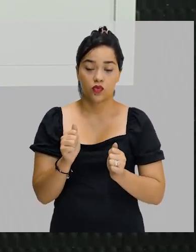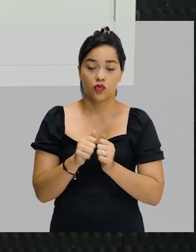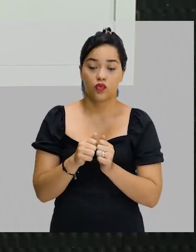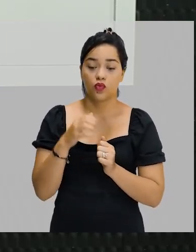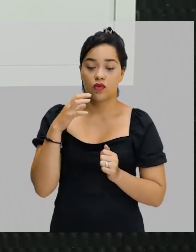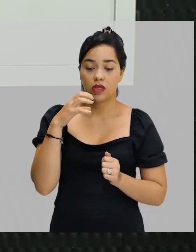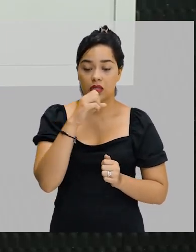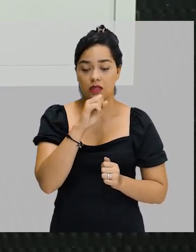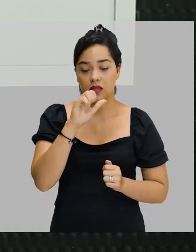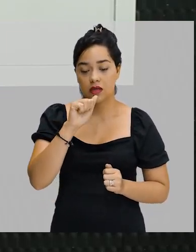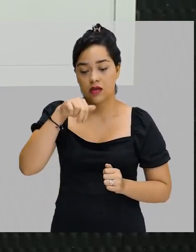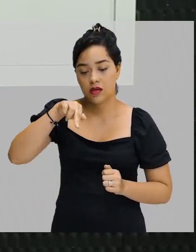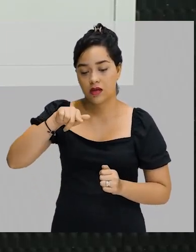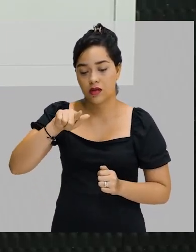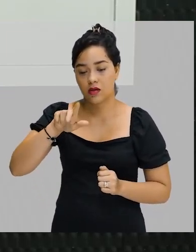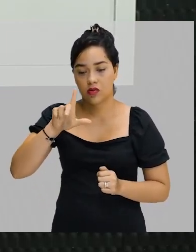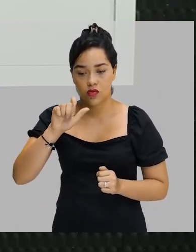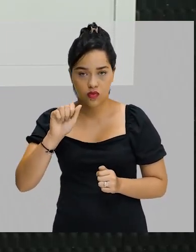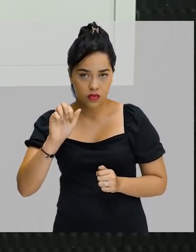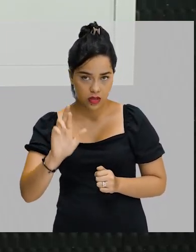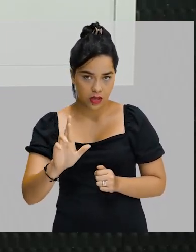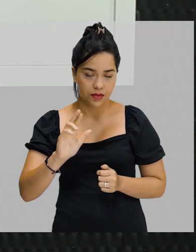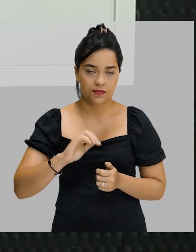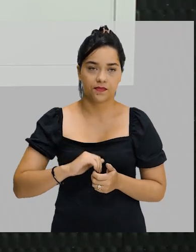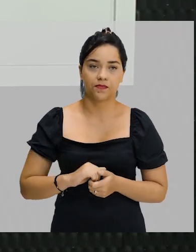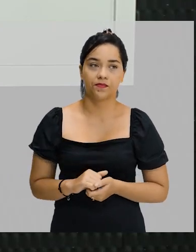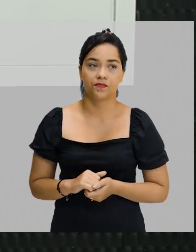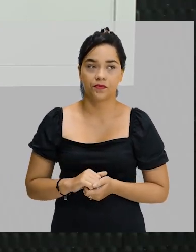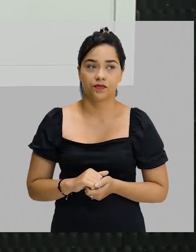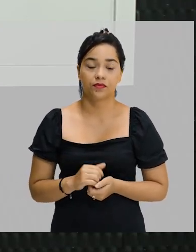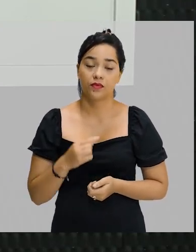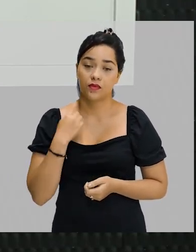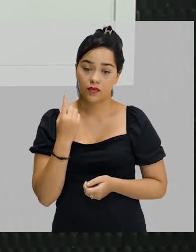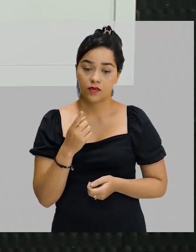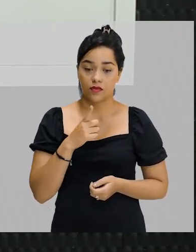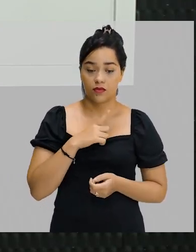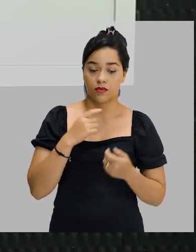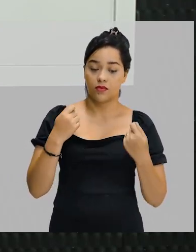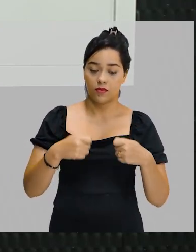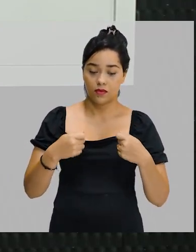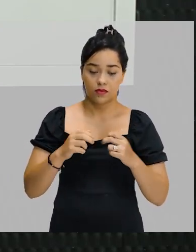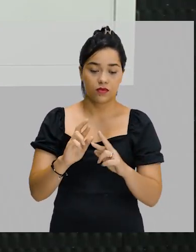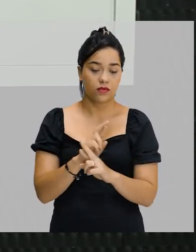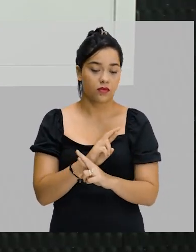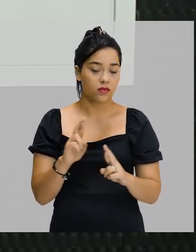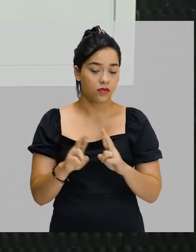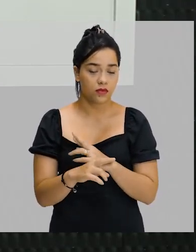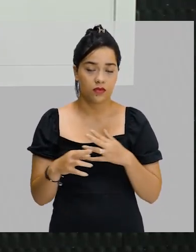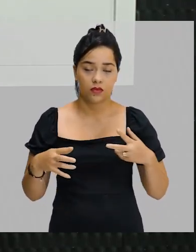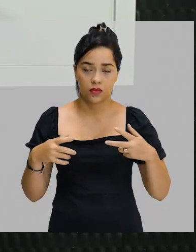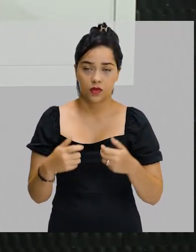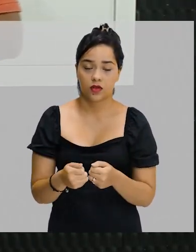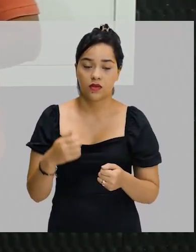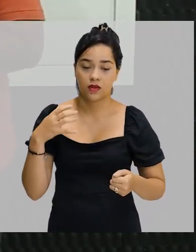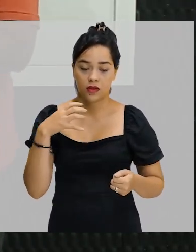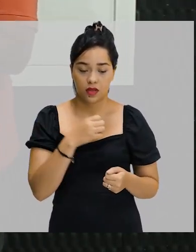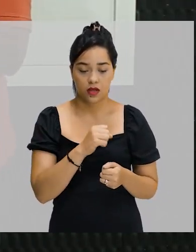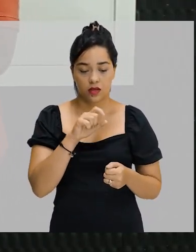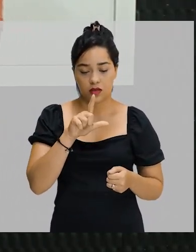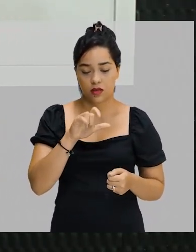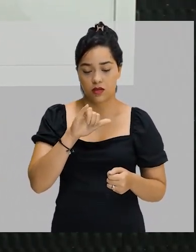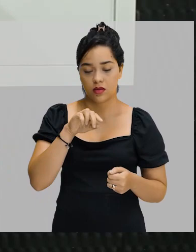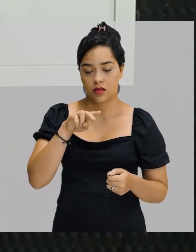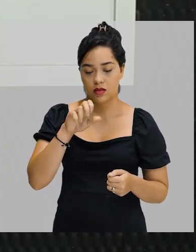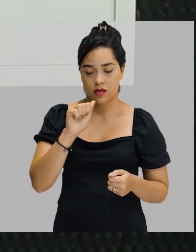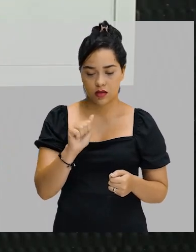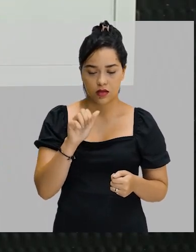velocidade angular, tá ok? Então nós temos que fazer essa relação. Então toda velocidade linear, né,